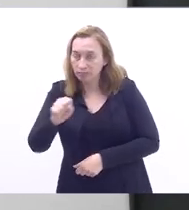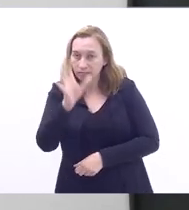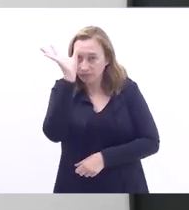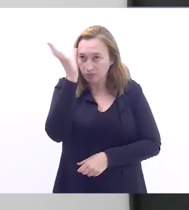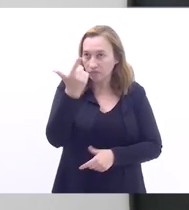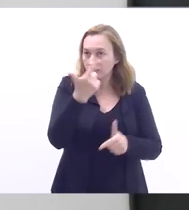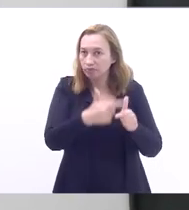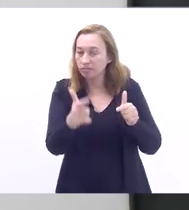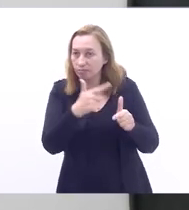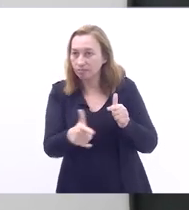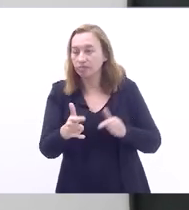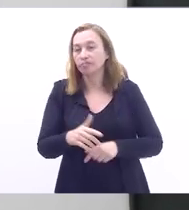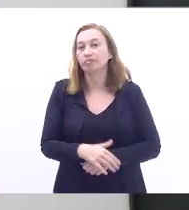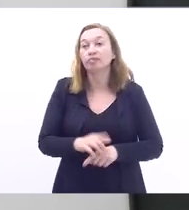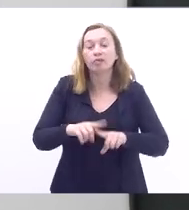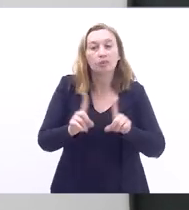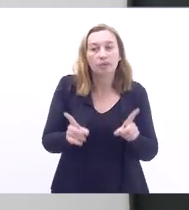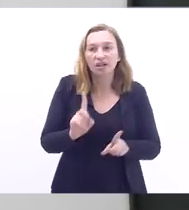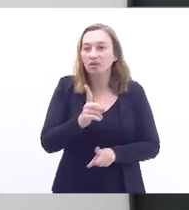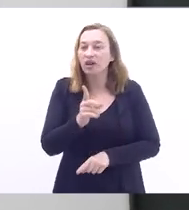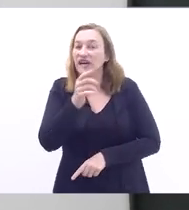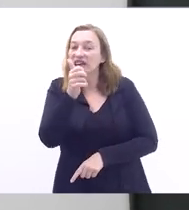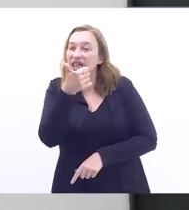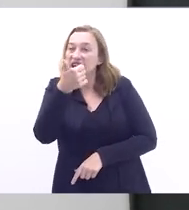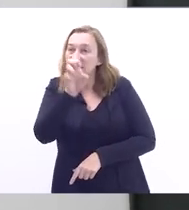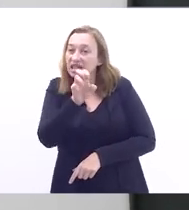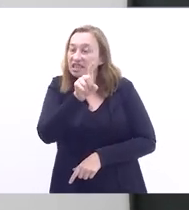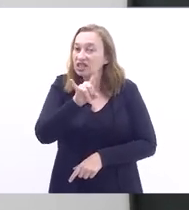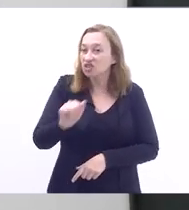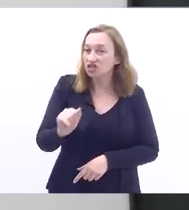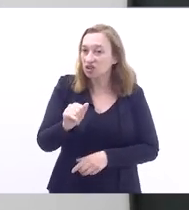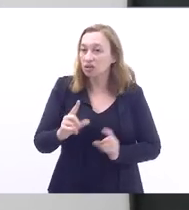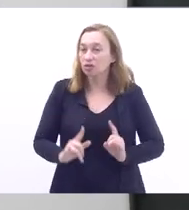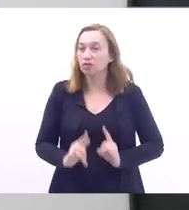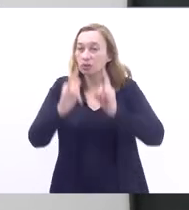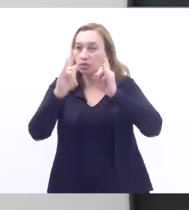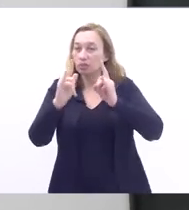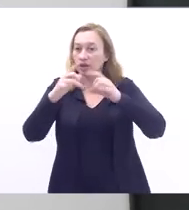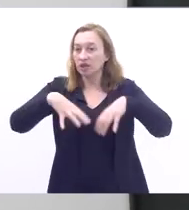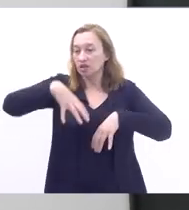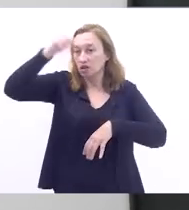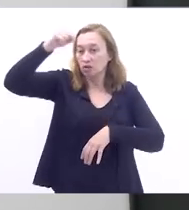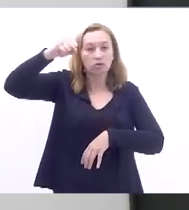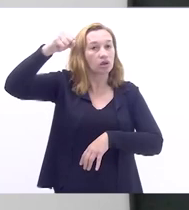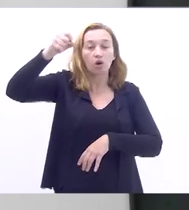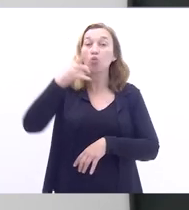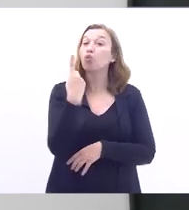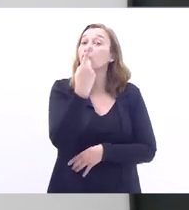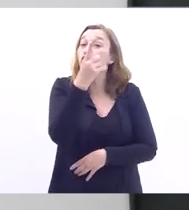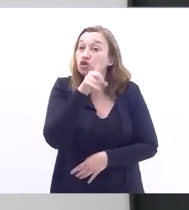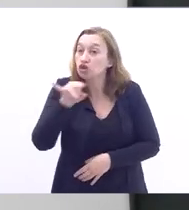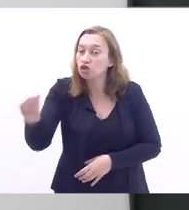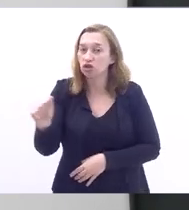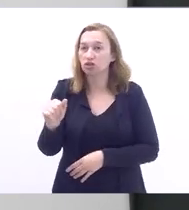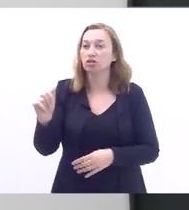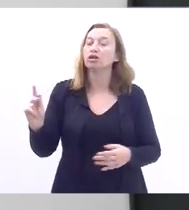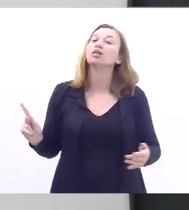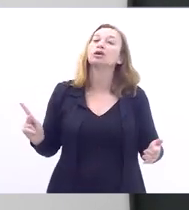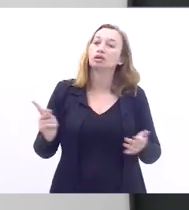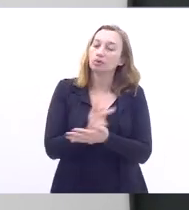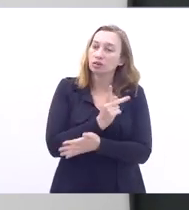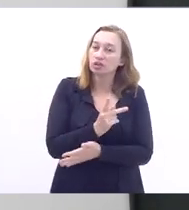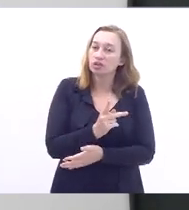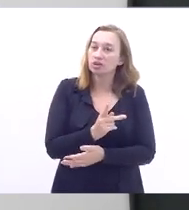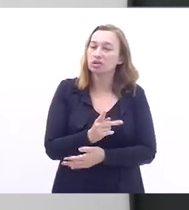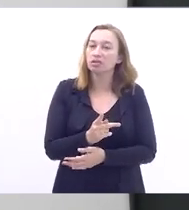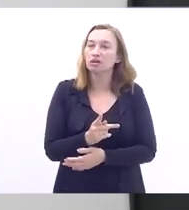resolver esse problema mas não é quem seria nos prédios sem luz um dia o mesmo dia que aconteceu o